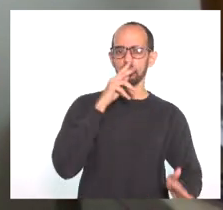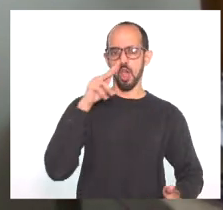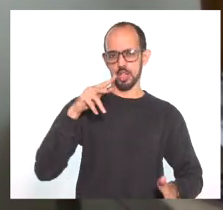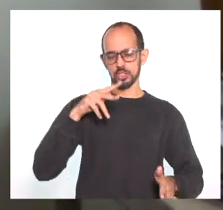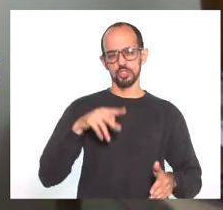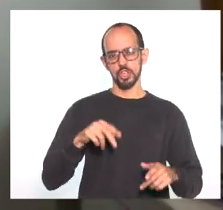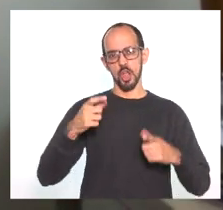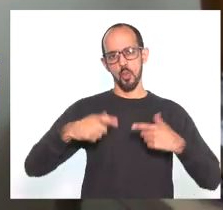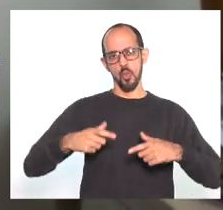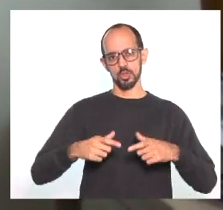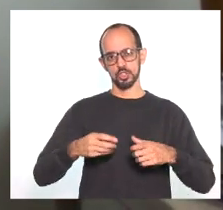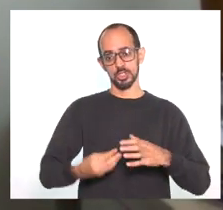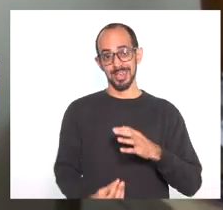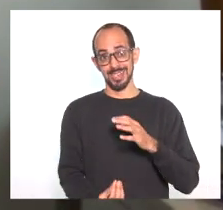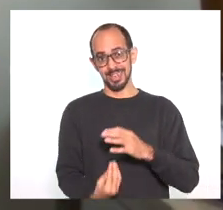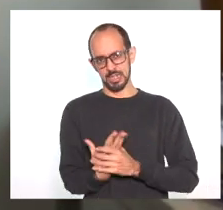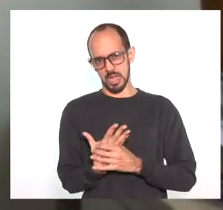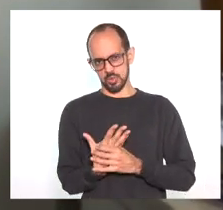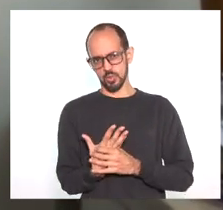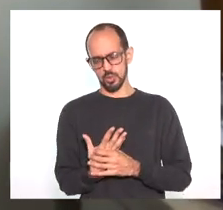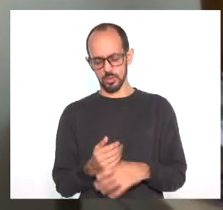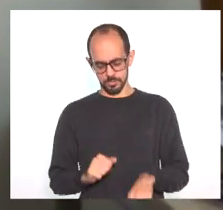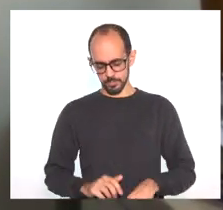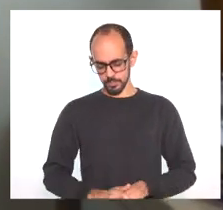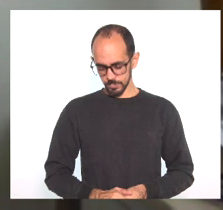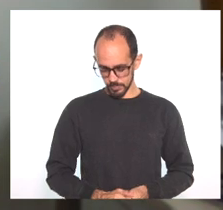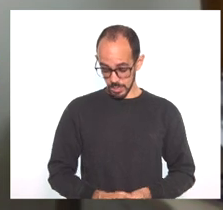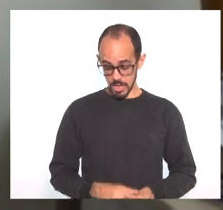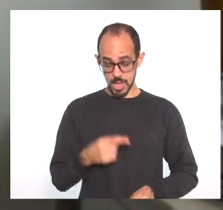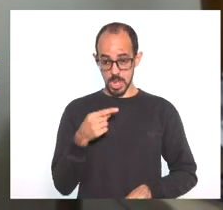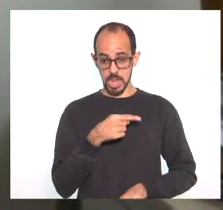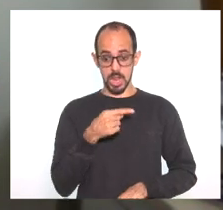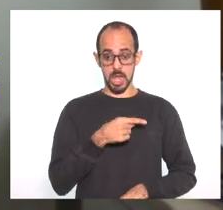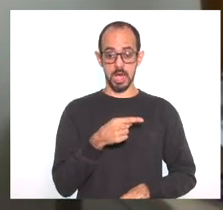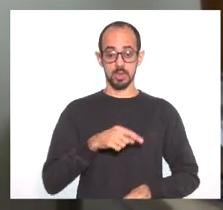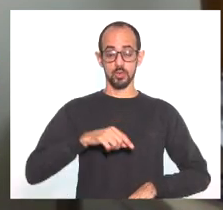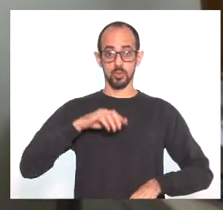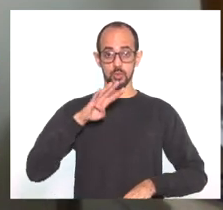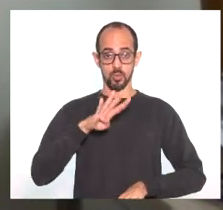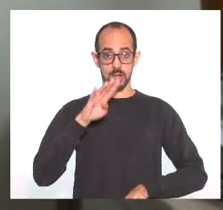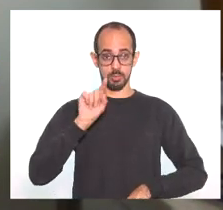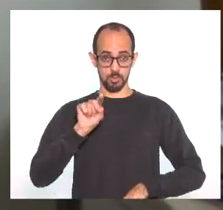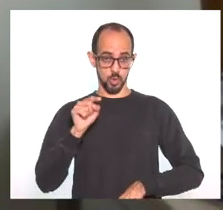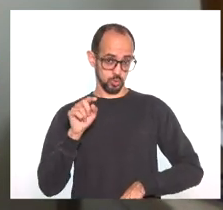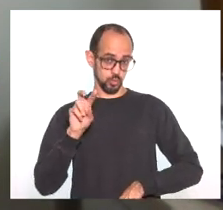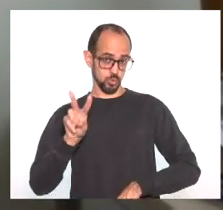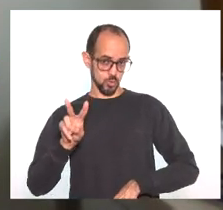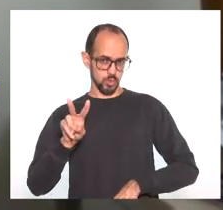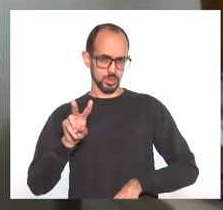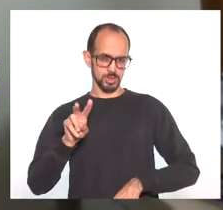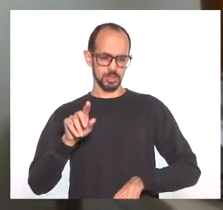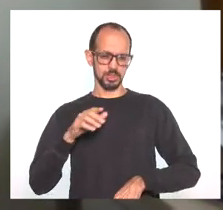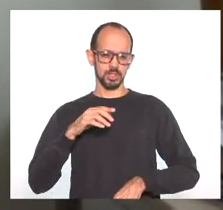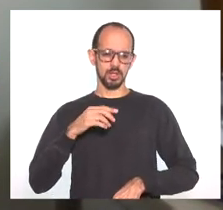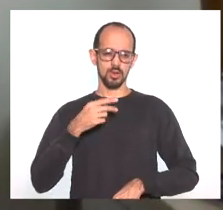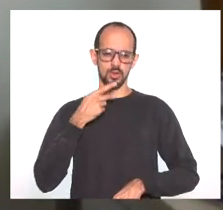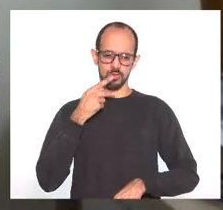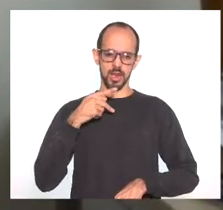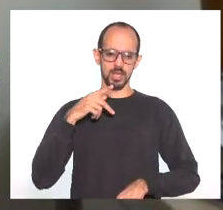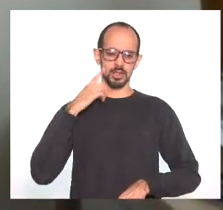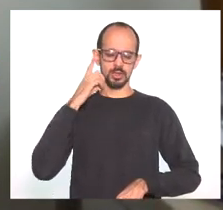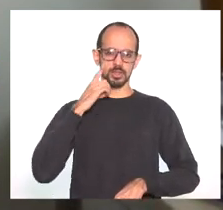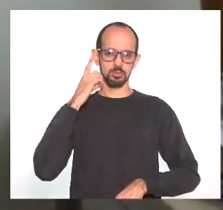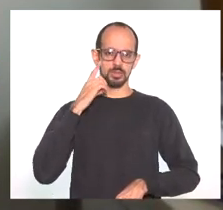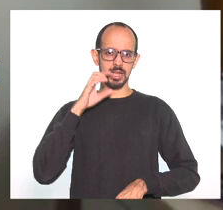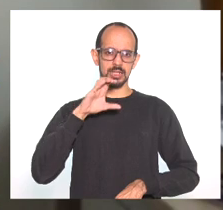receitas. E lá, no 4.2, é o que eu me referi à deputada Célia